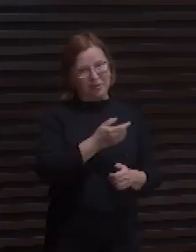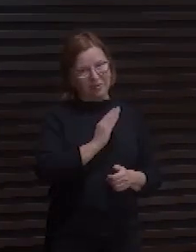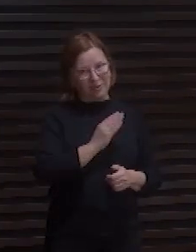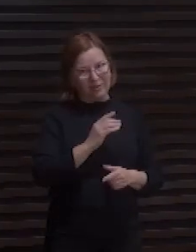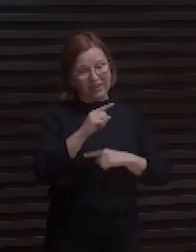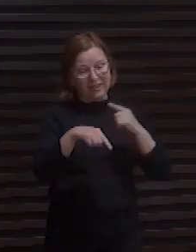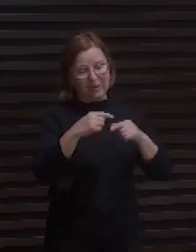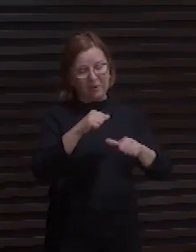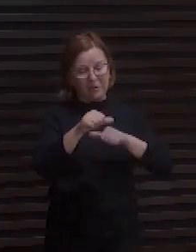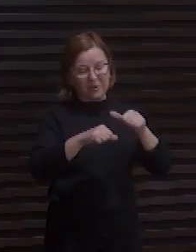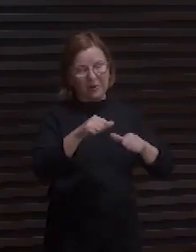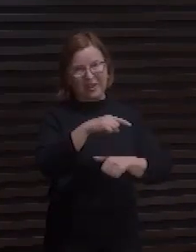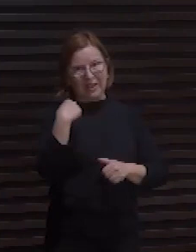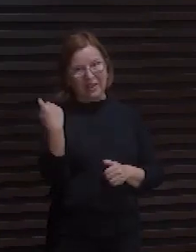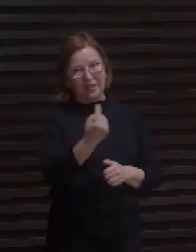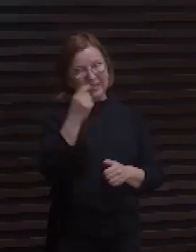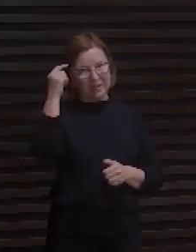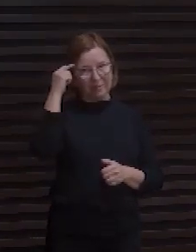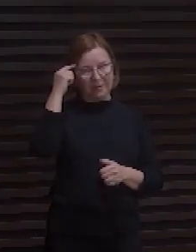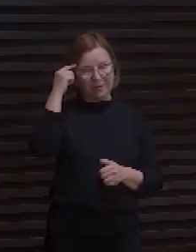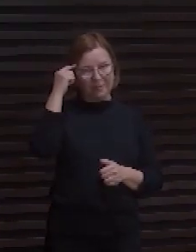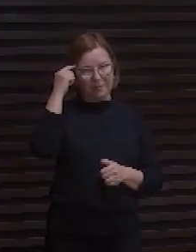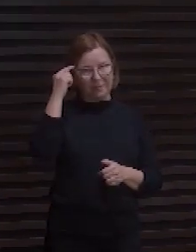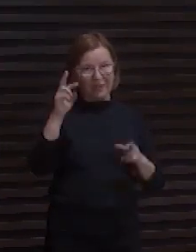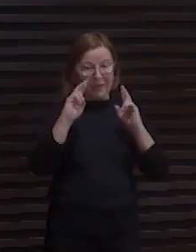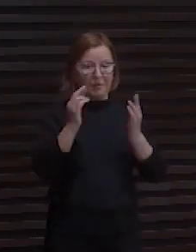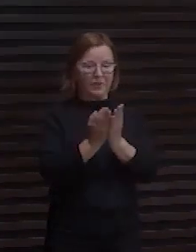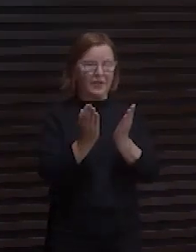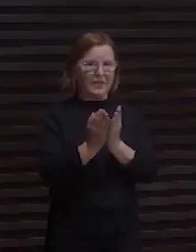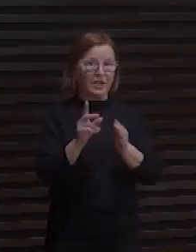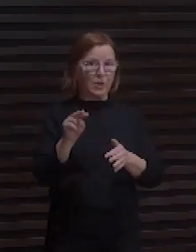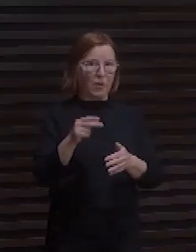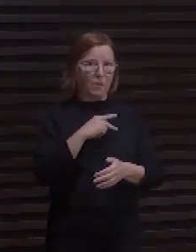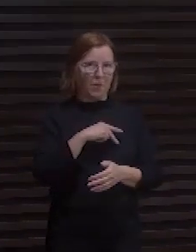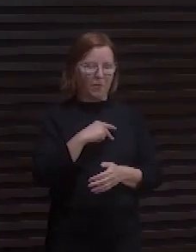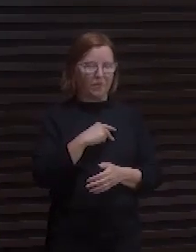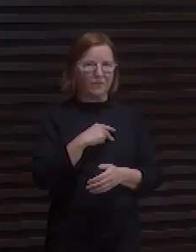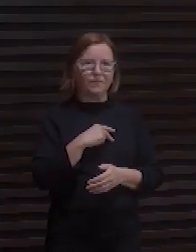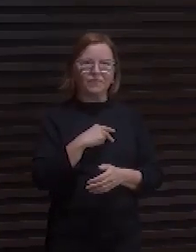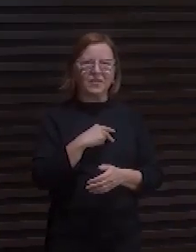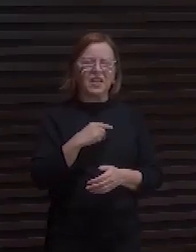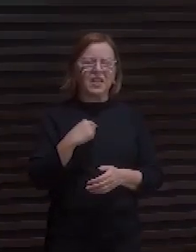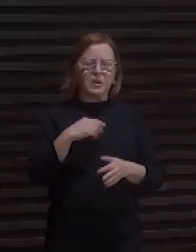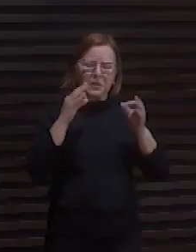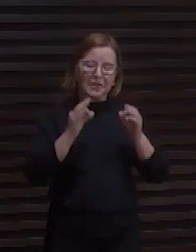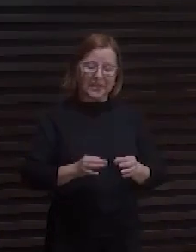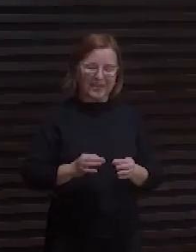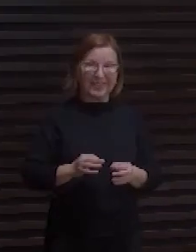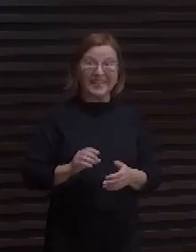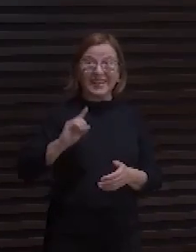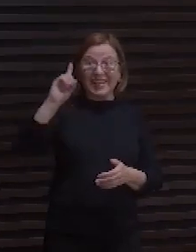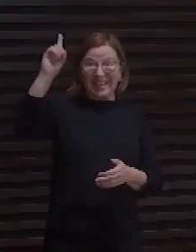A esperança do cristão é a mesma de Paulo, Filipenses 1,6. Estou certo de que aquele que